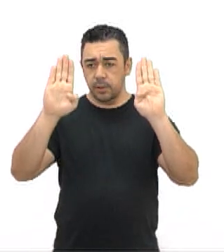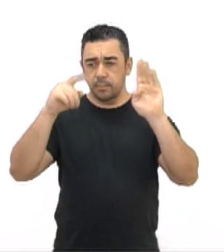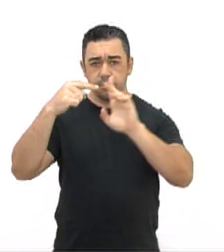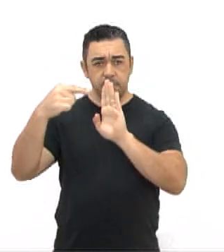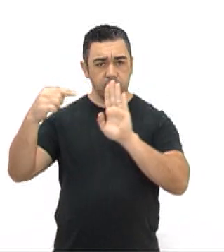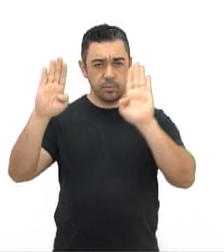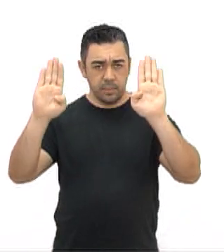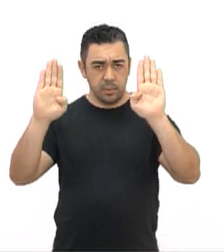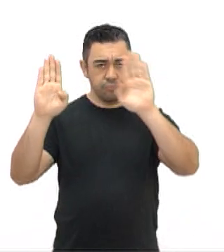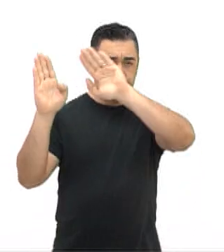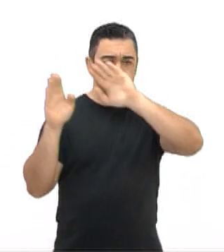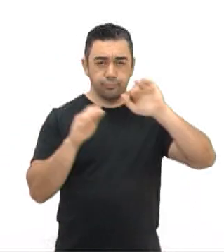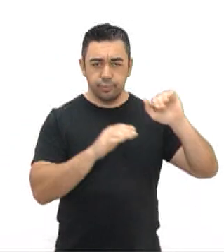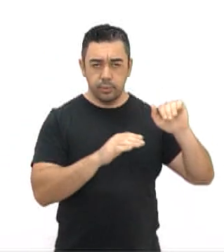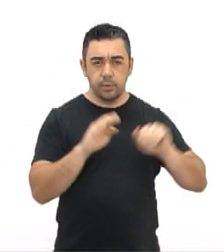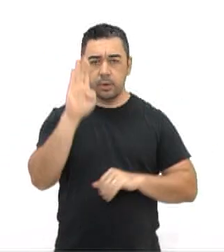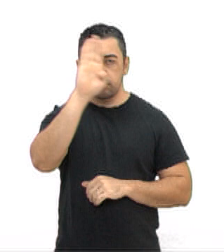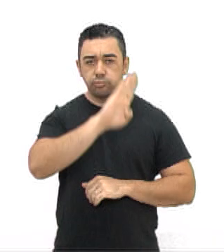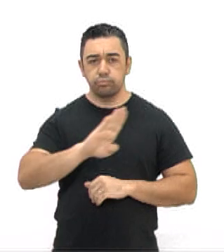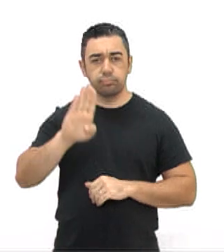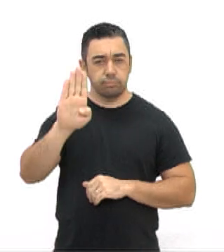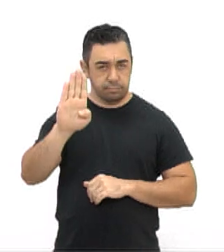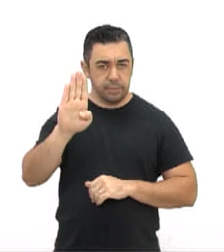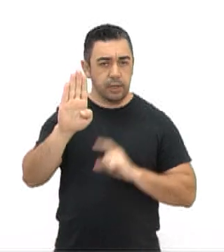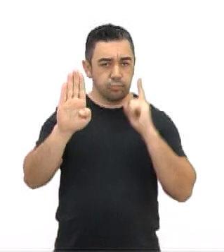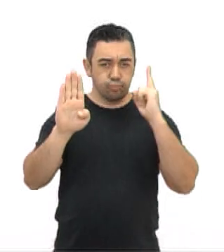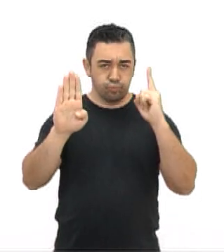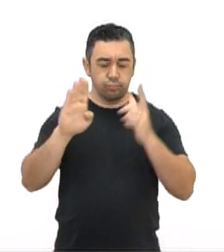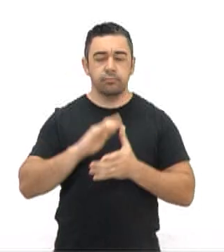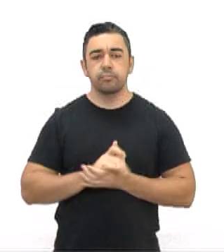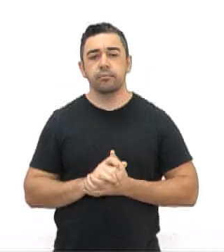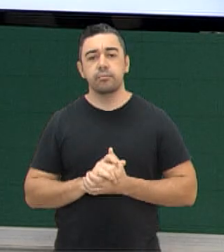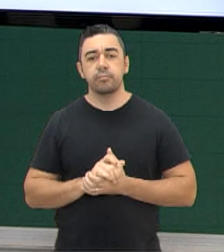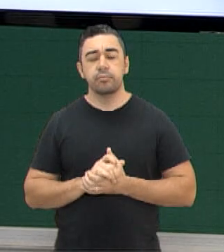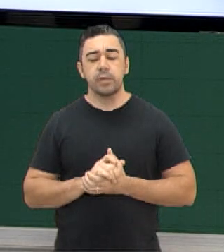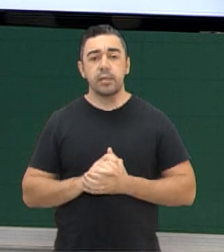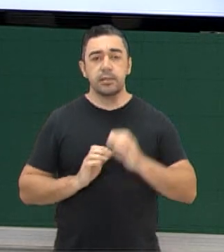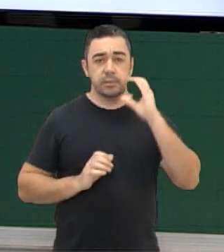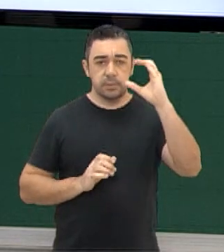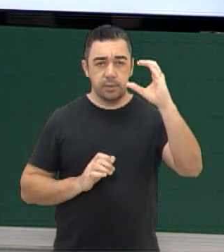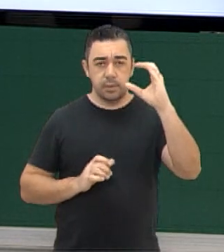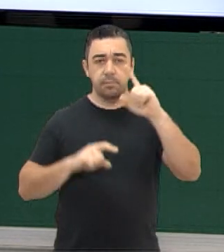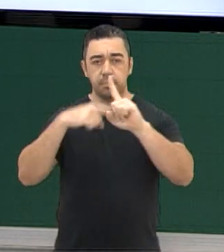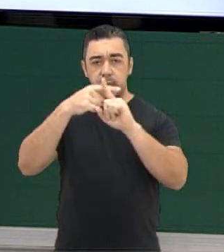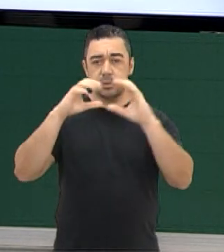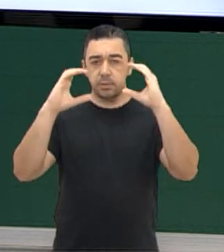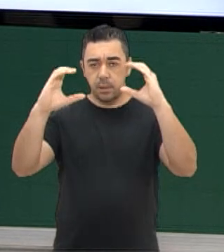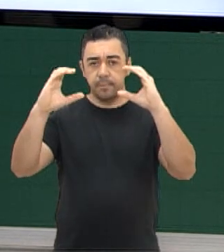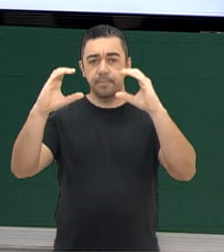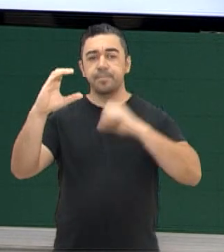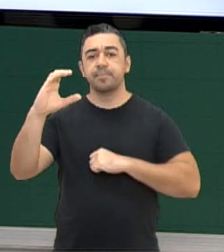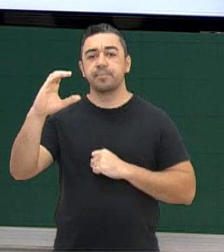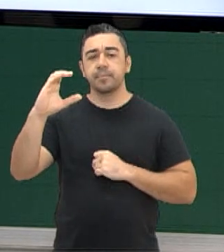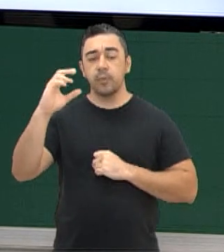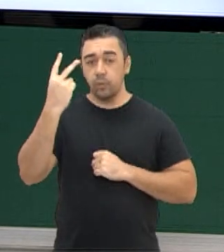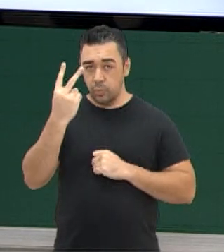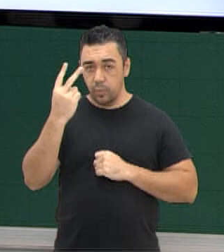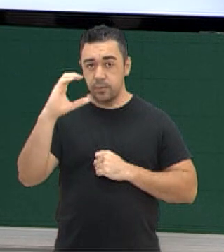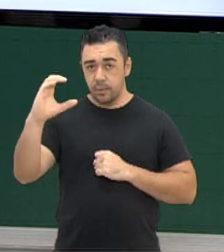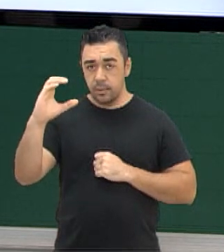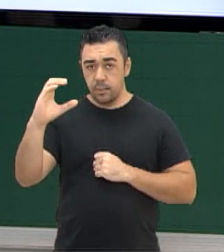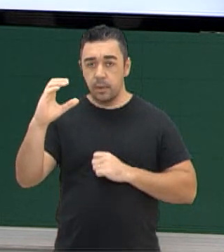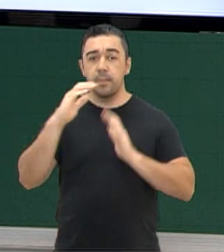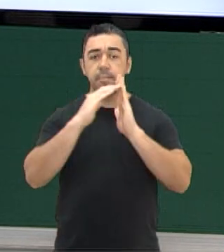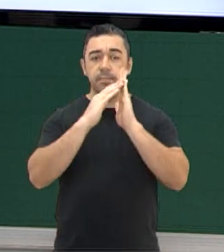B, cai fora. Vai ficar só um D. Quantos C? C mais C,